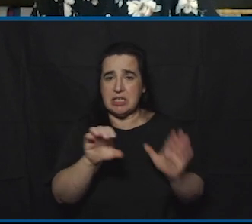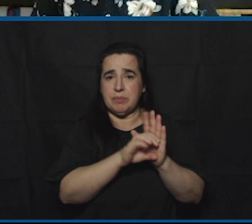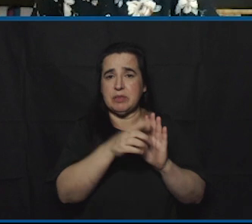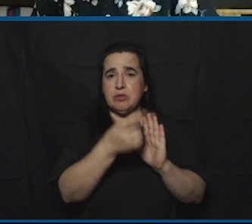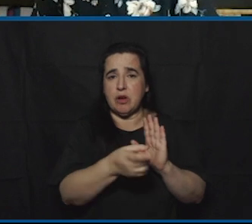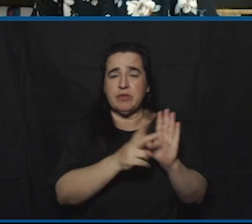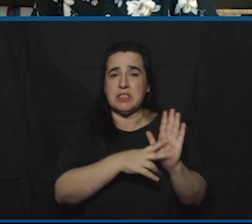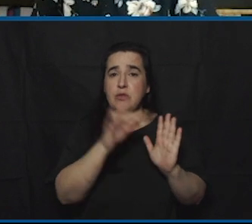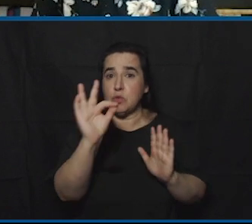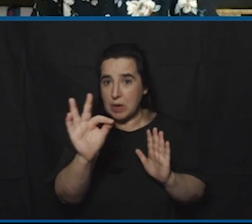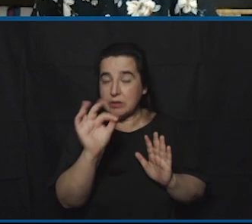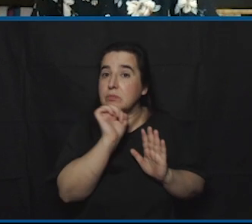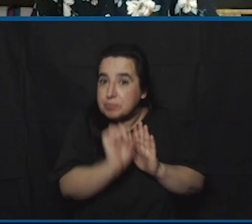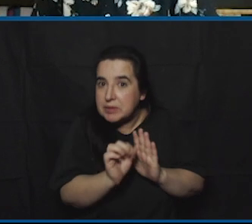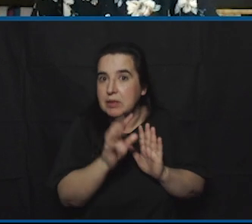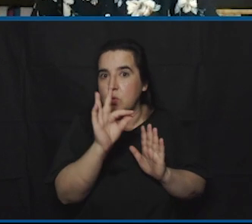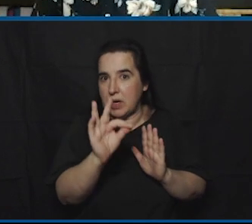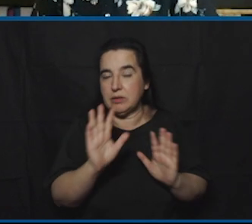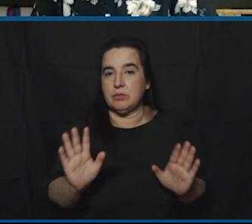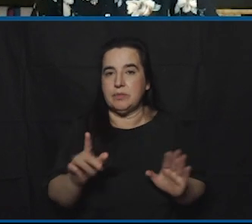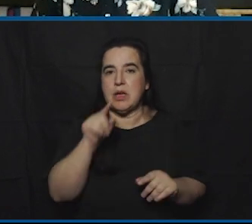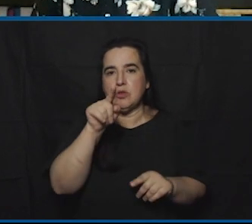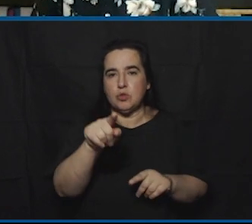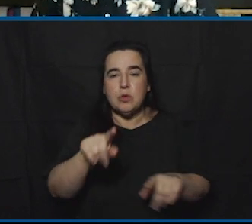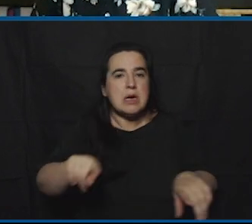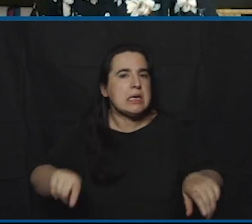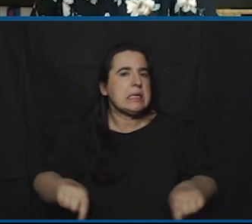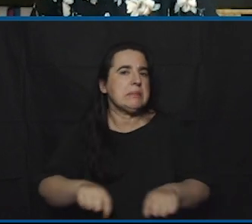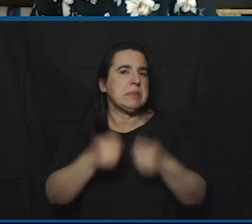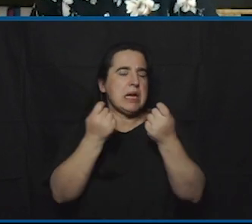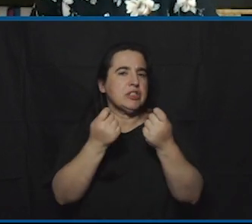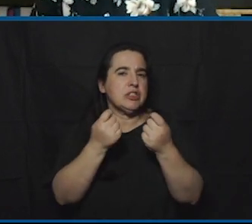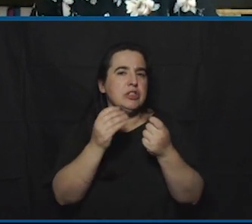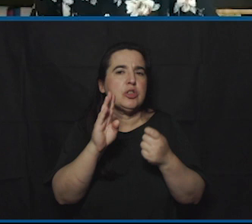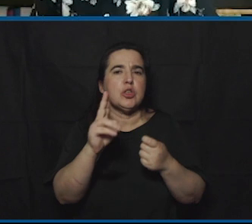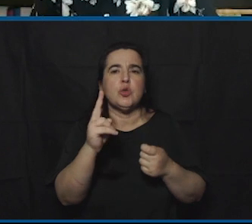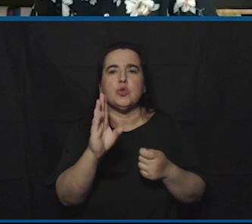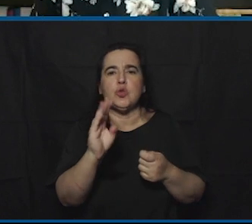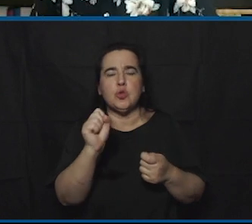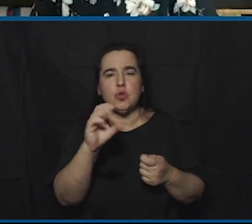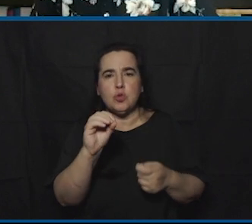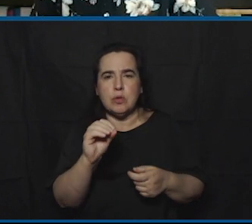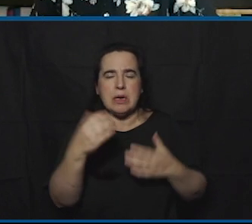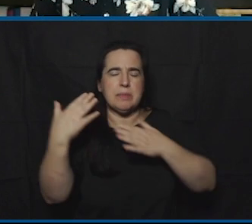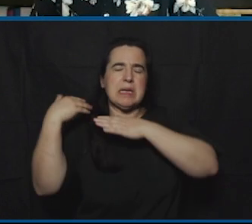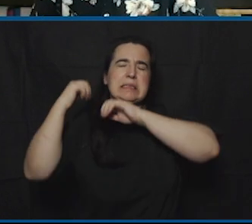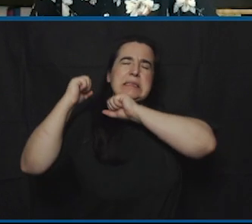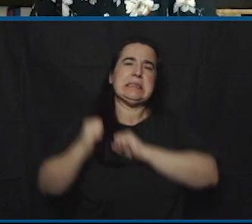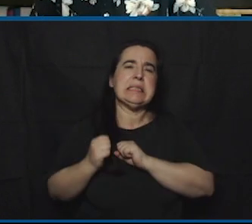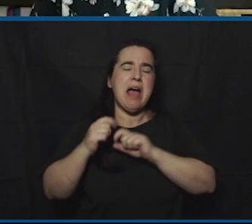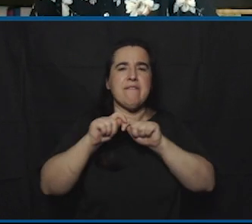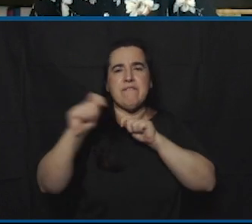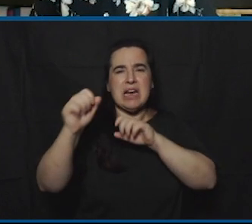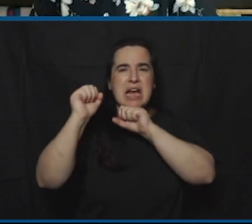versículo 4 especificamente: porque tu quebraste o jugo que pesava sobre ele, a vara que lhe feria os